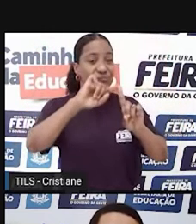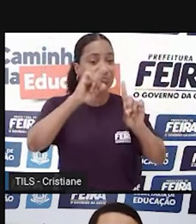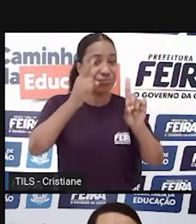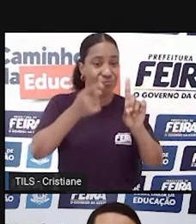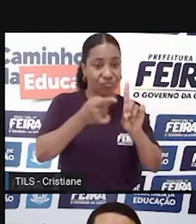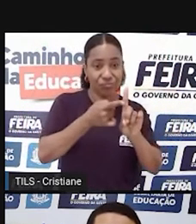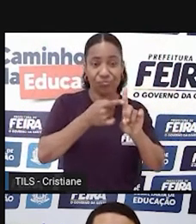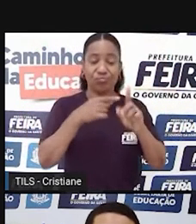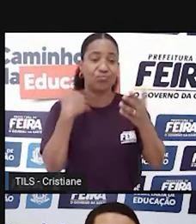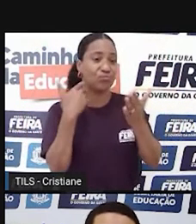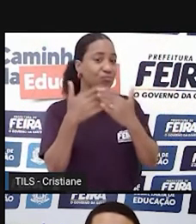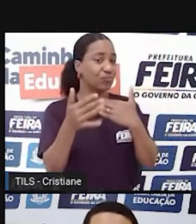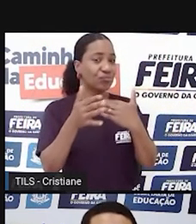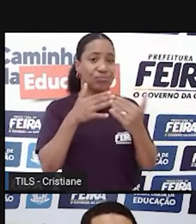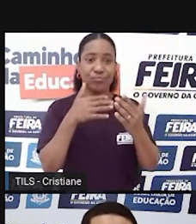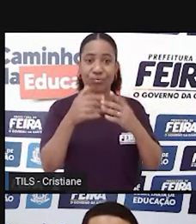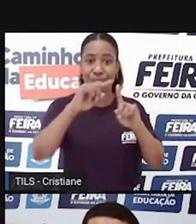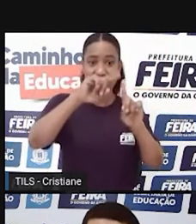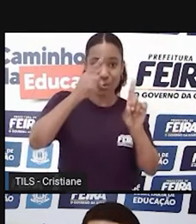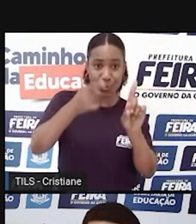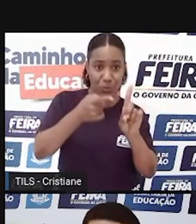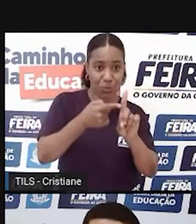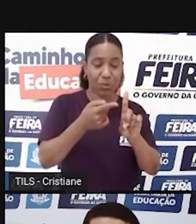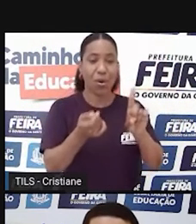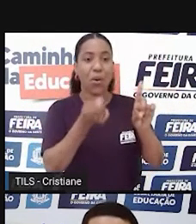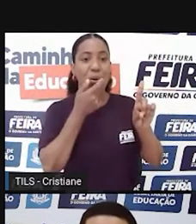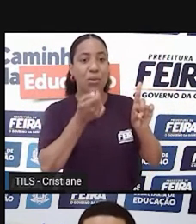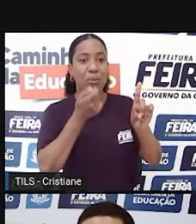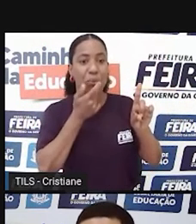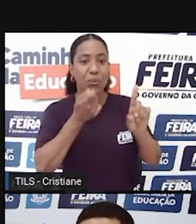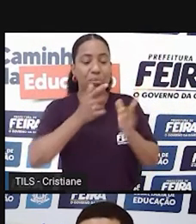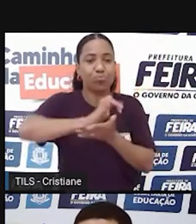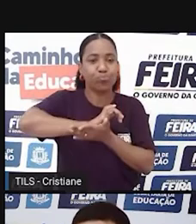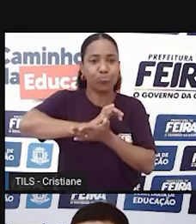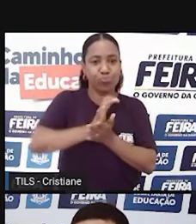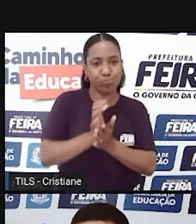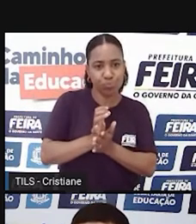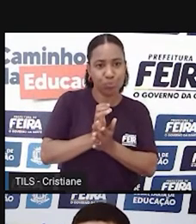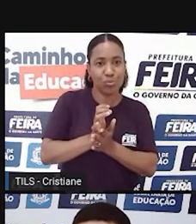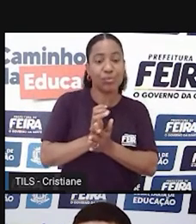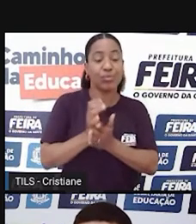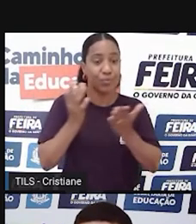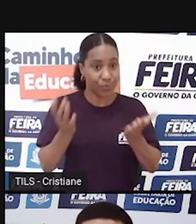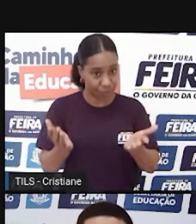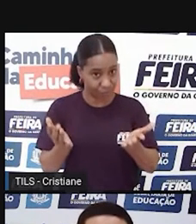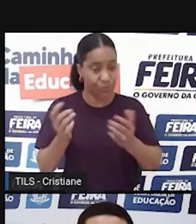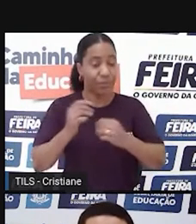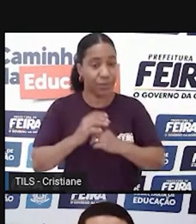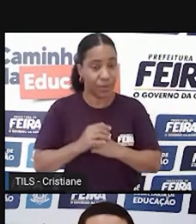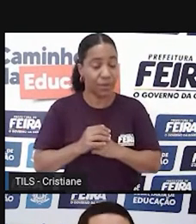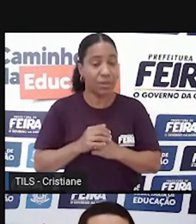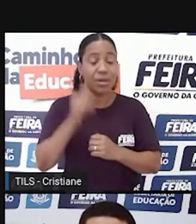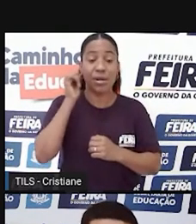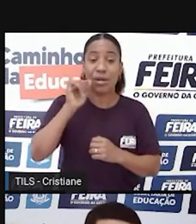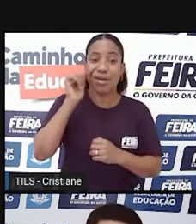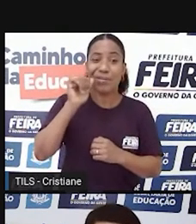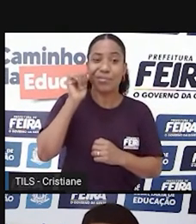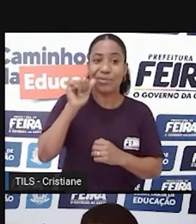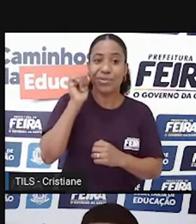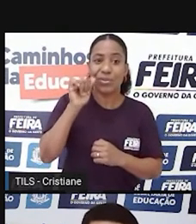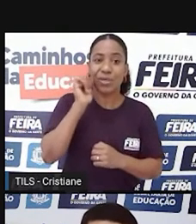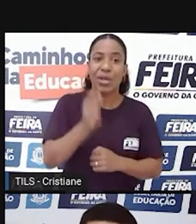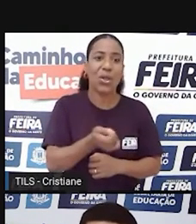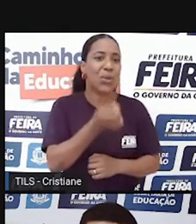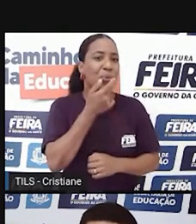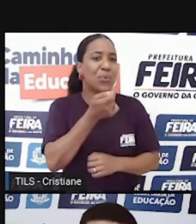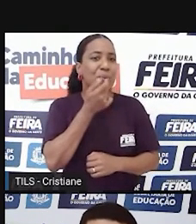Eles pensam que a proteção é só em relação à gravidez, né? Então, se, por exemplo, a mulher toma uma pílula anticoncepcional, para que o casal